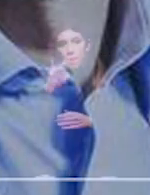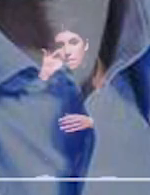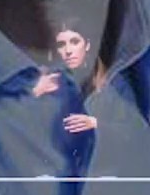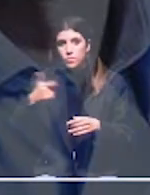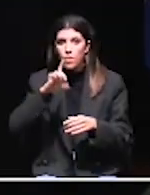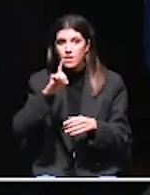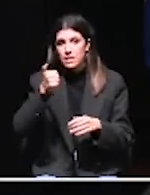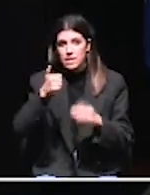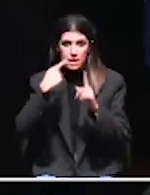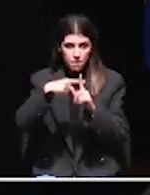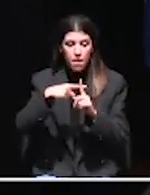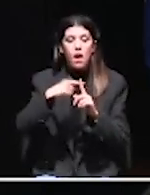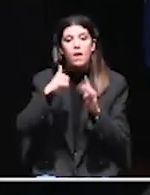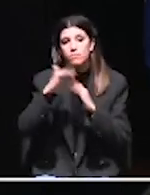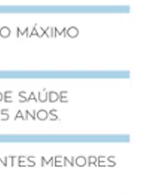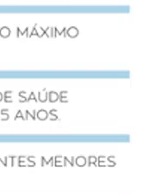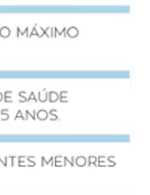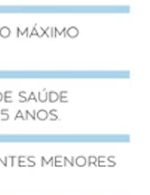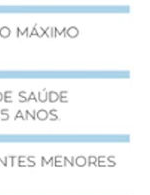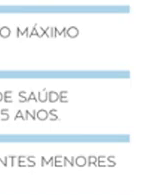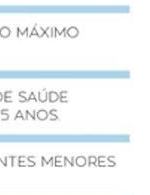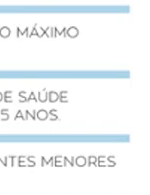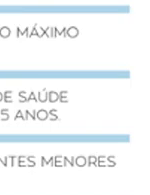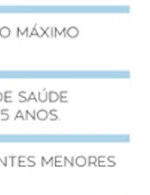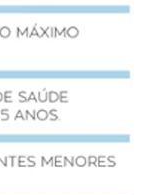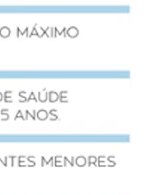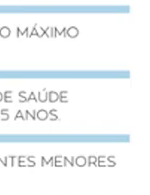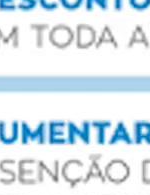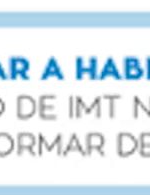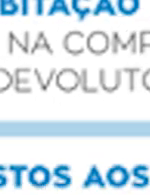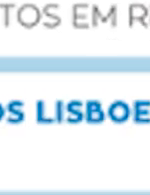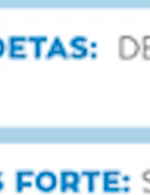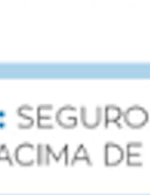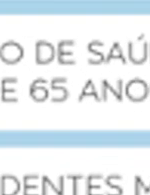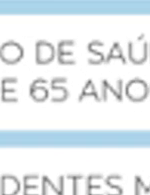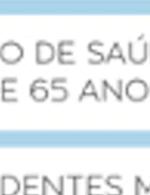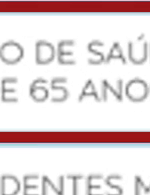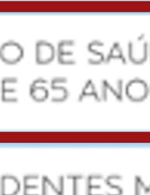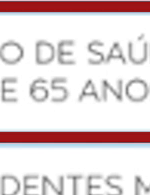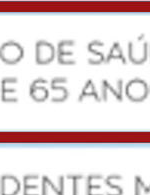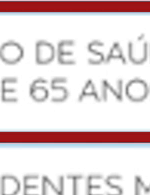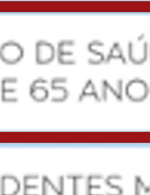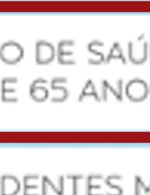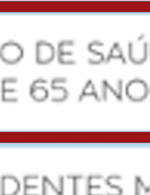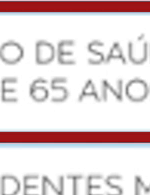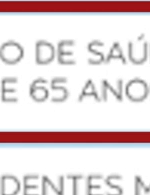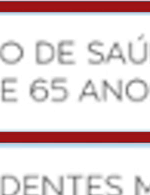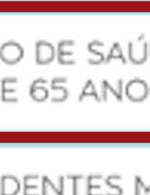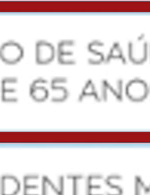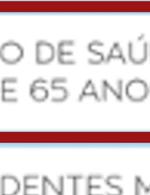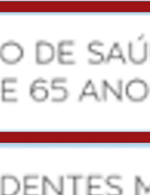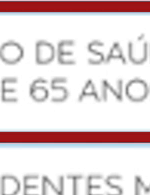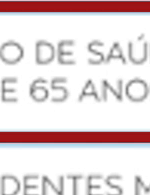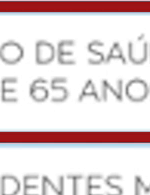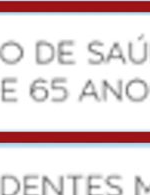no programa eleitoral dos novos tempos, surgia destacado na primeira página um Estado Social Local mais forte, seguro de saúde gratuito para os mais